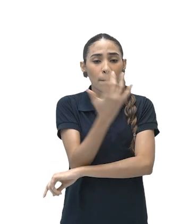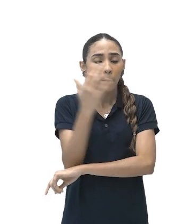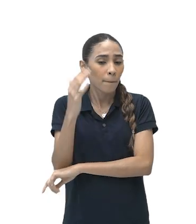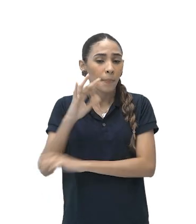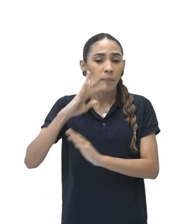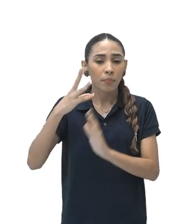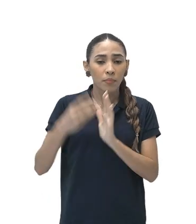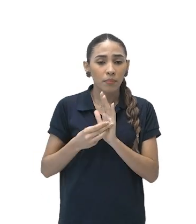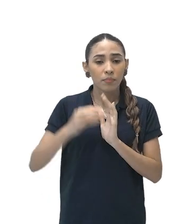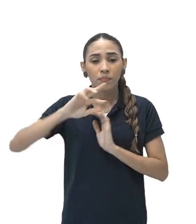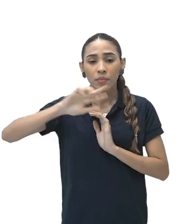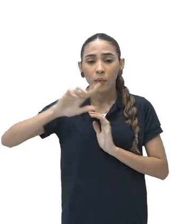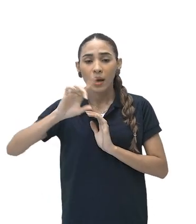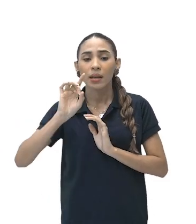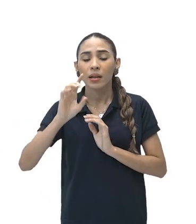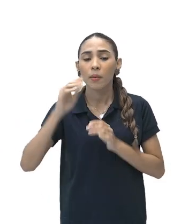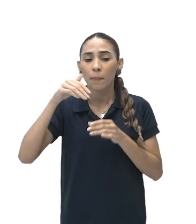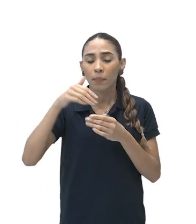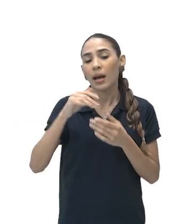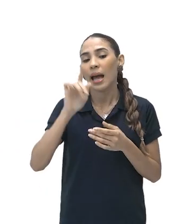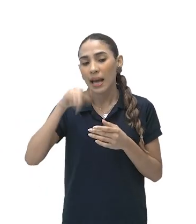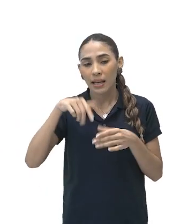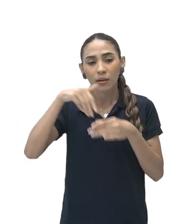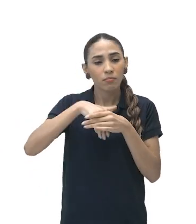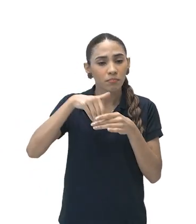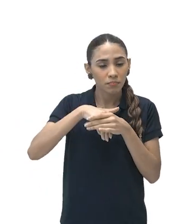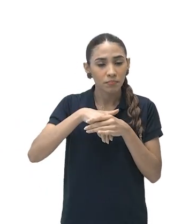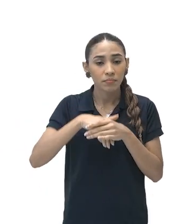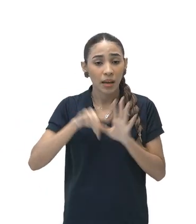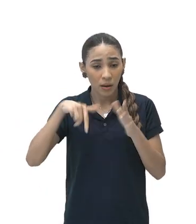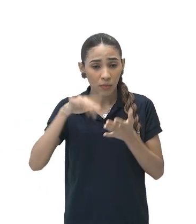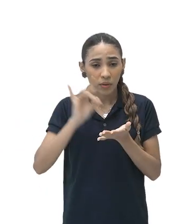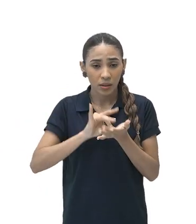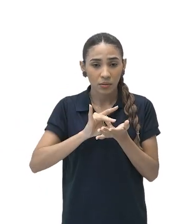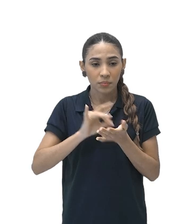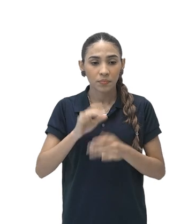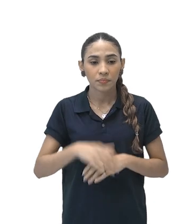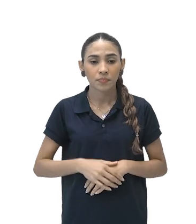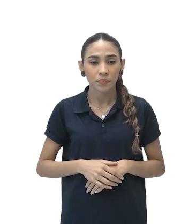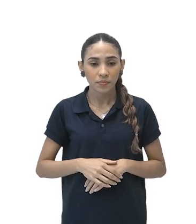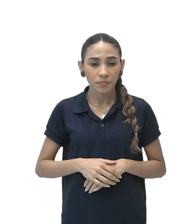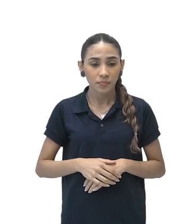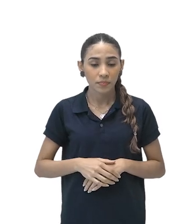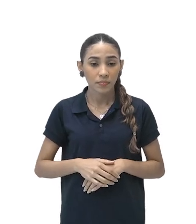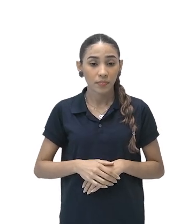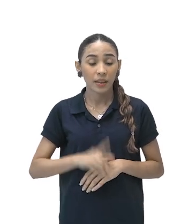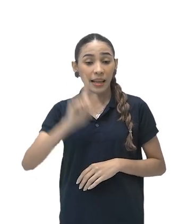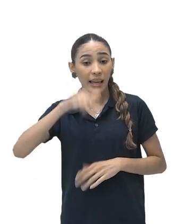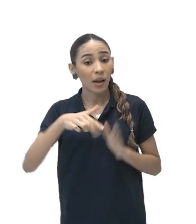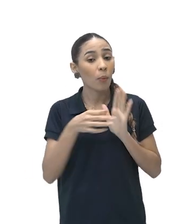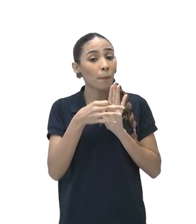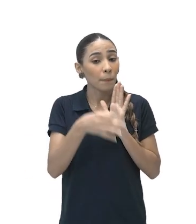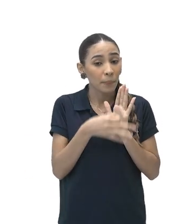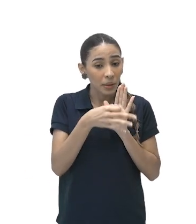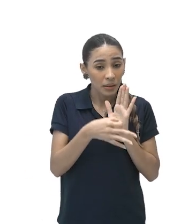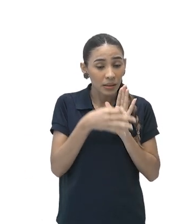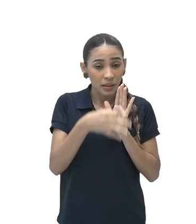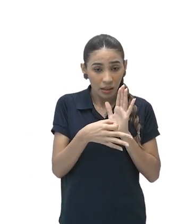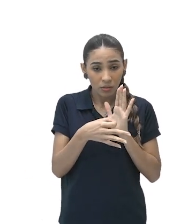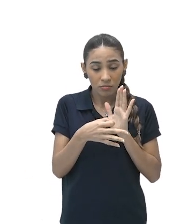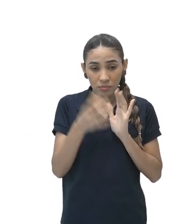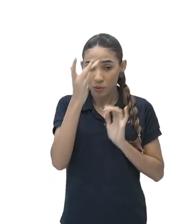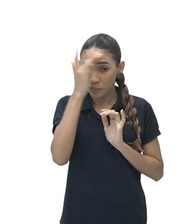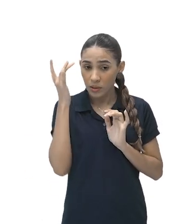mera plataforma eleitoreira. Isso é um fato, gente? É uma opinião de alguém sobre